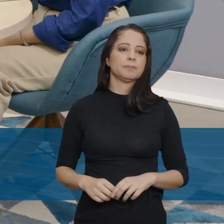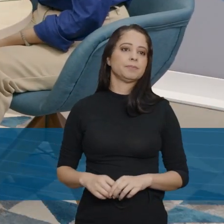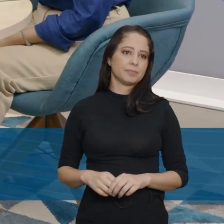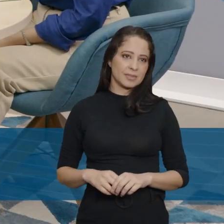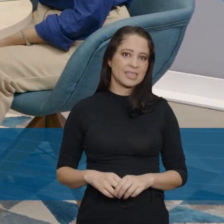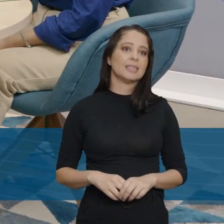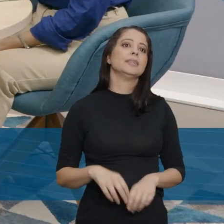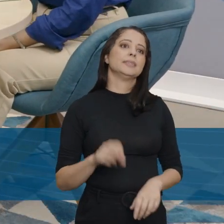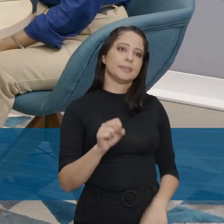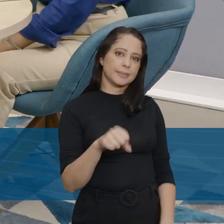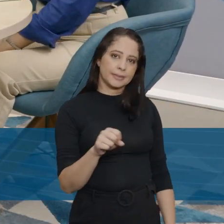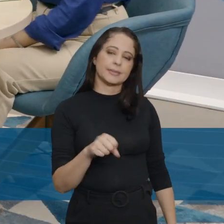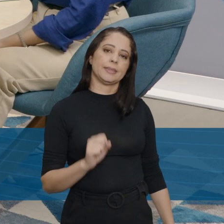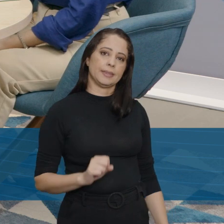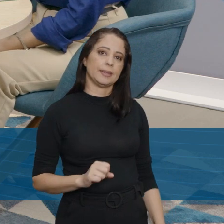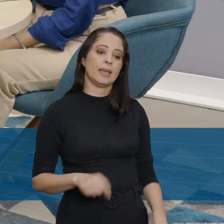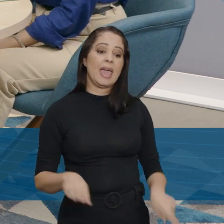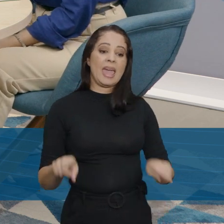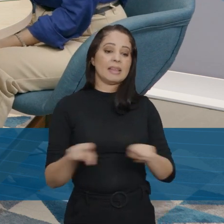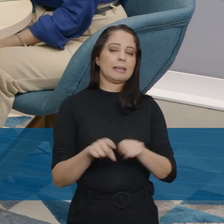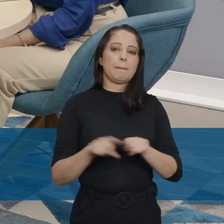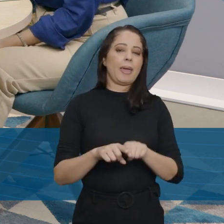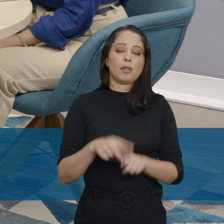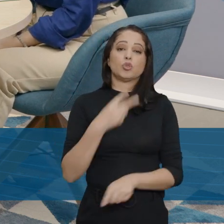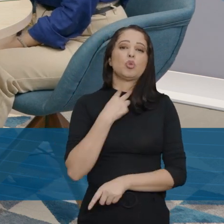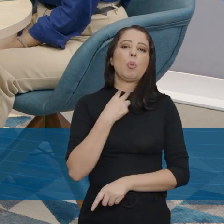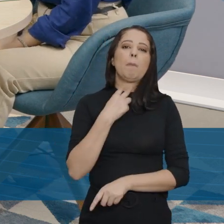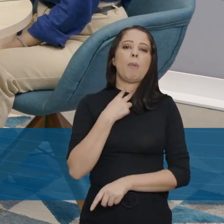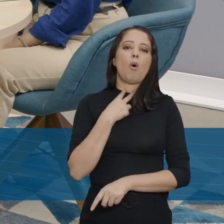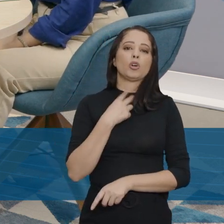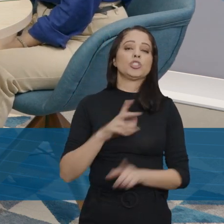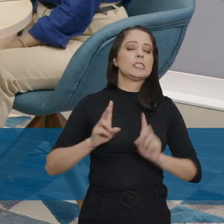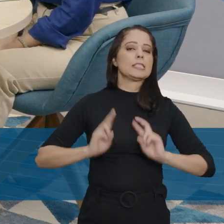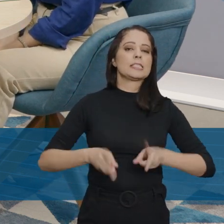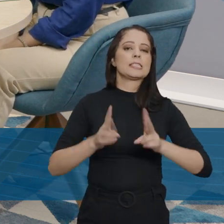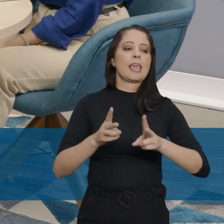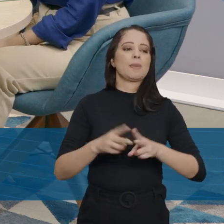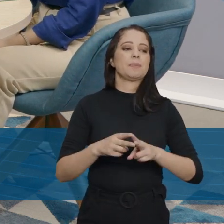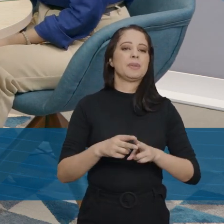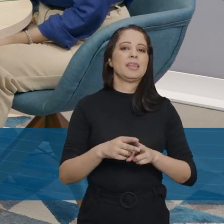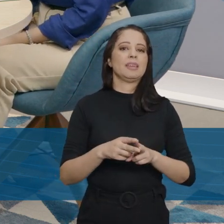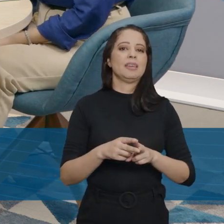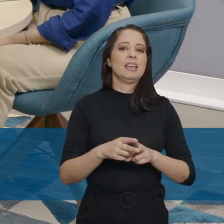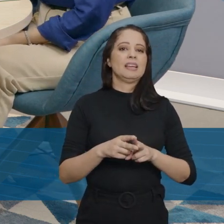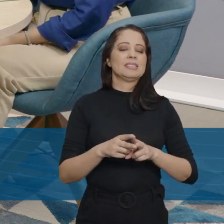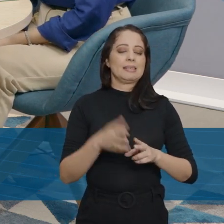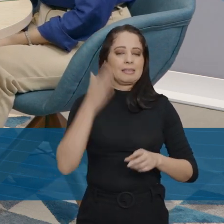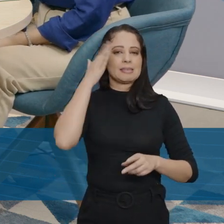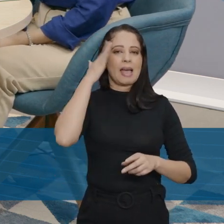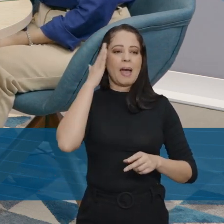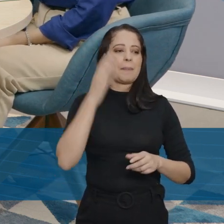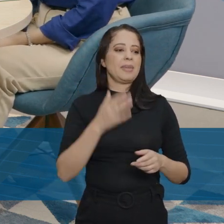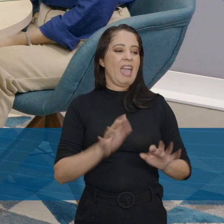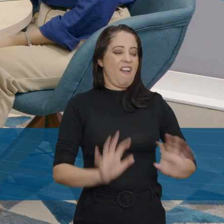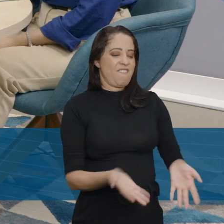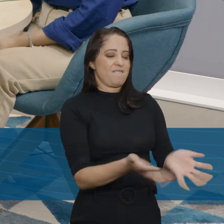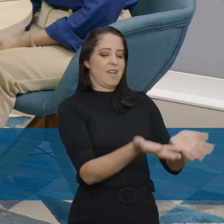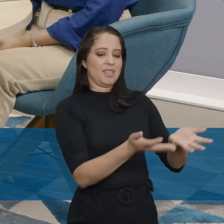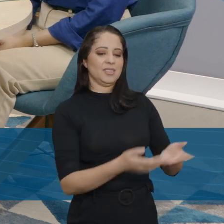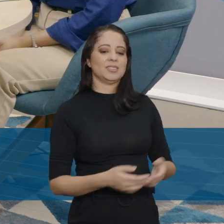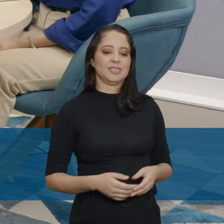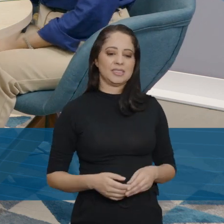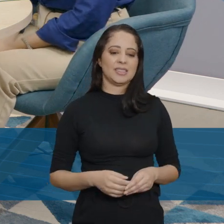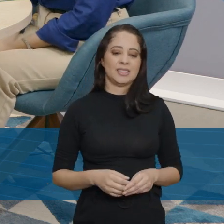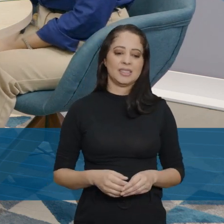não dar palco, né, para situações assim, porque o agressor, aquele que faz bullying, ele quer mesmo palco. Até a gente